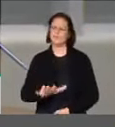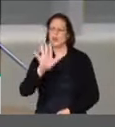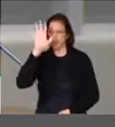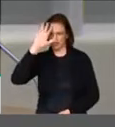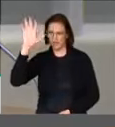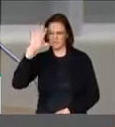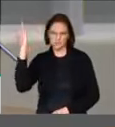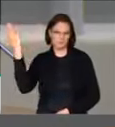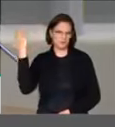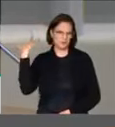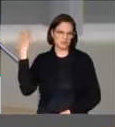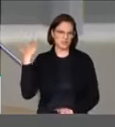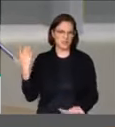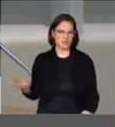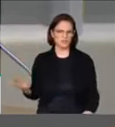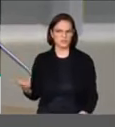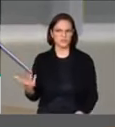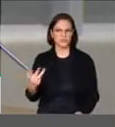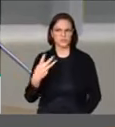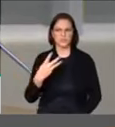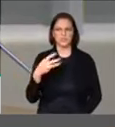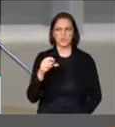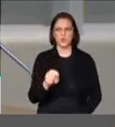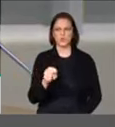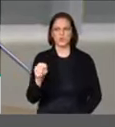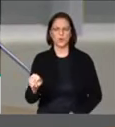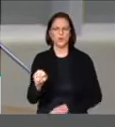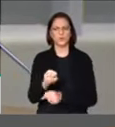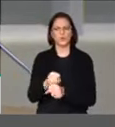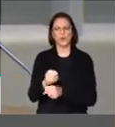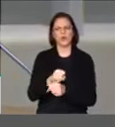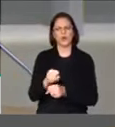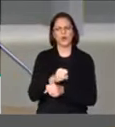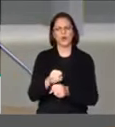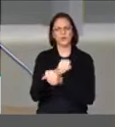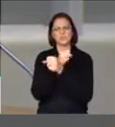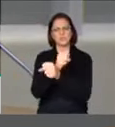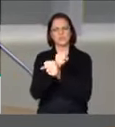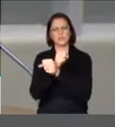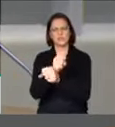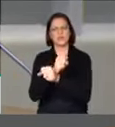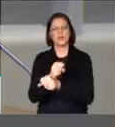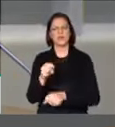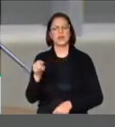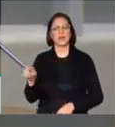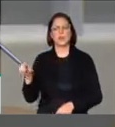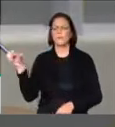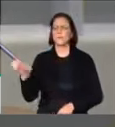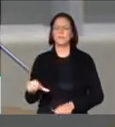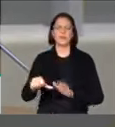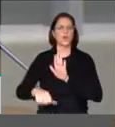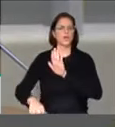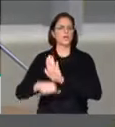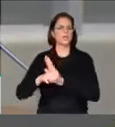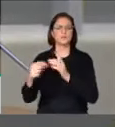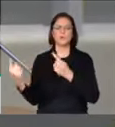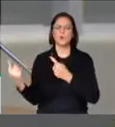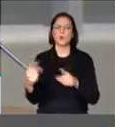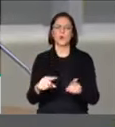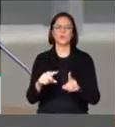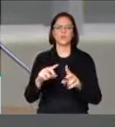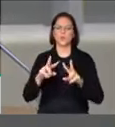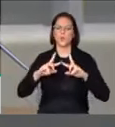era difícil lutar nos 388 anos de escravização de um dos maiores crimes contra a